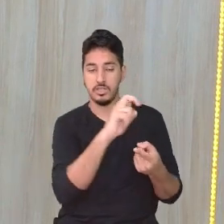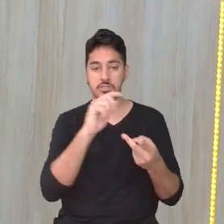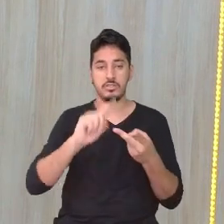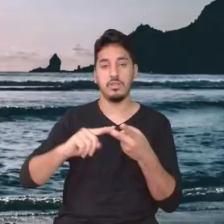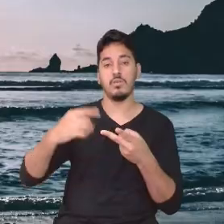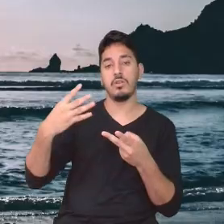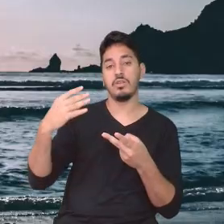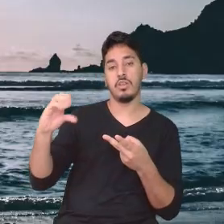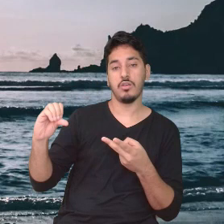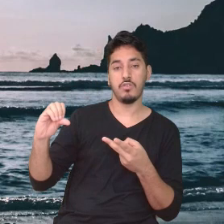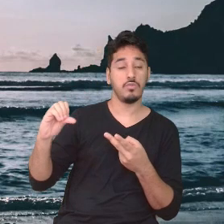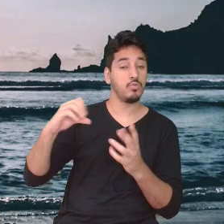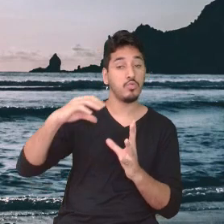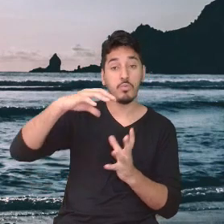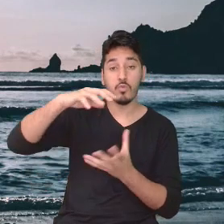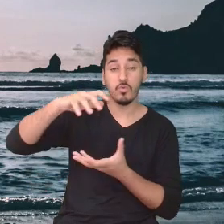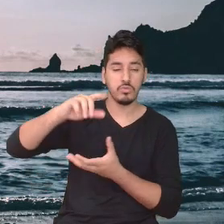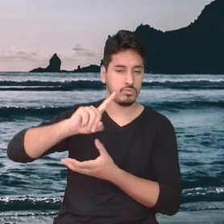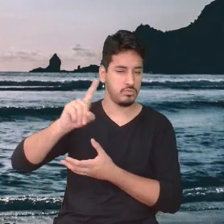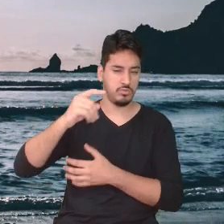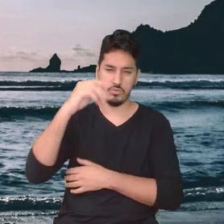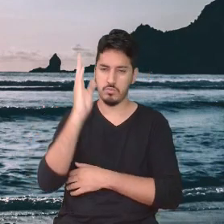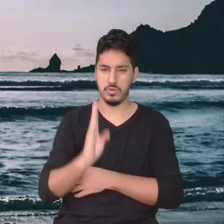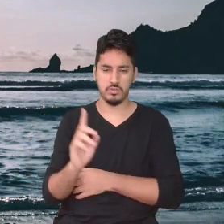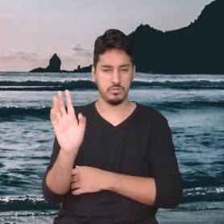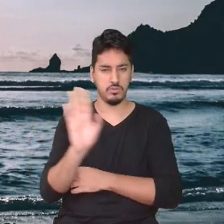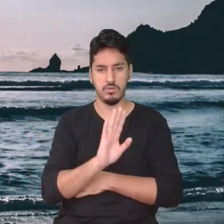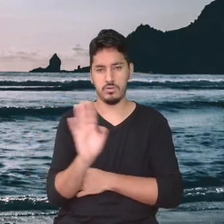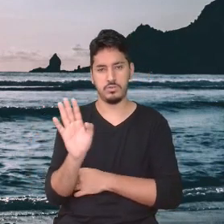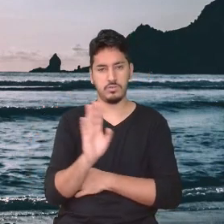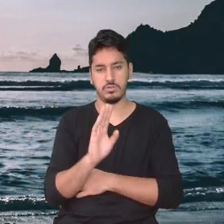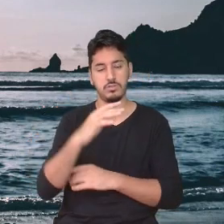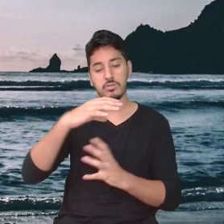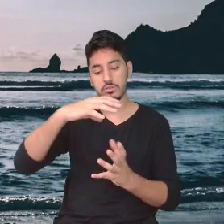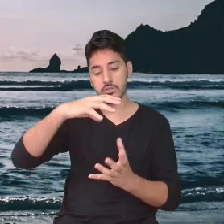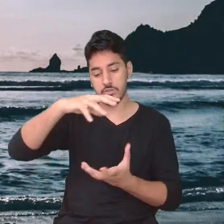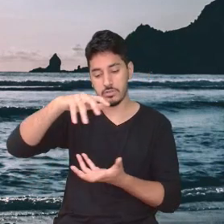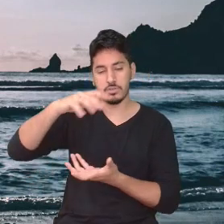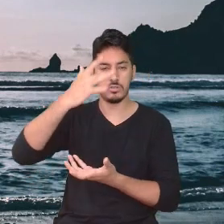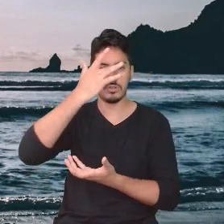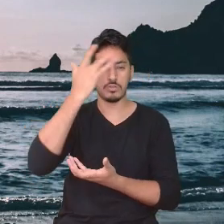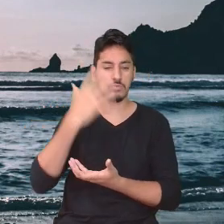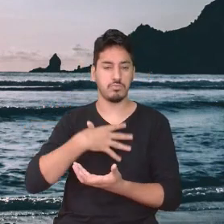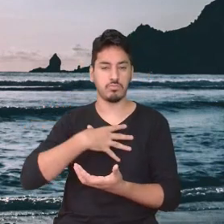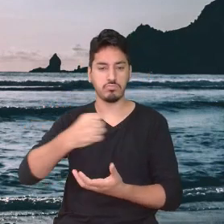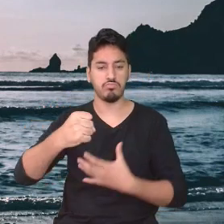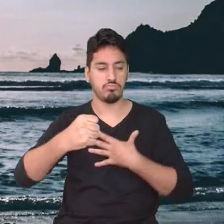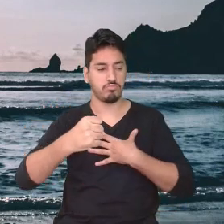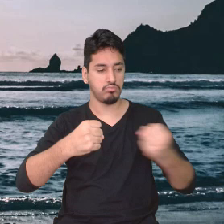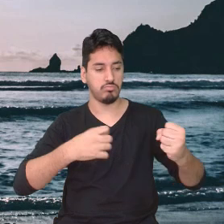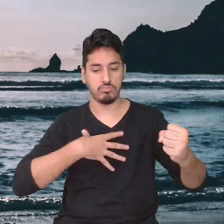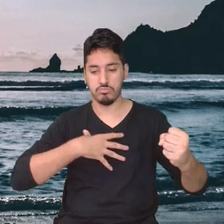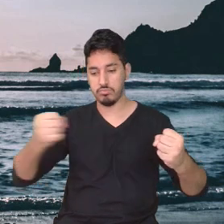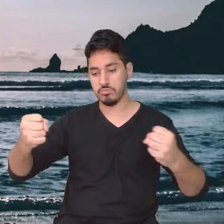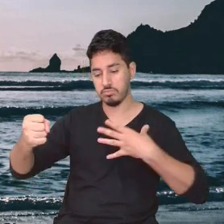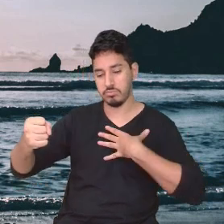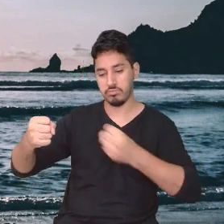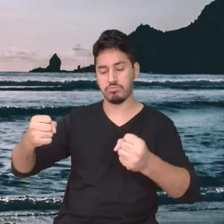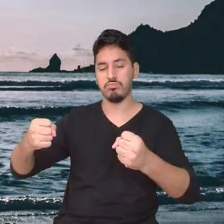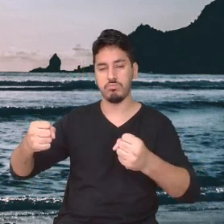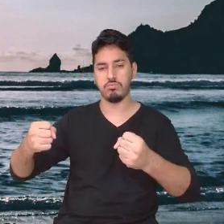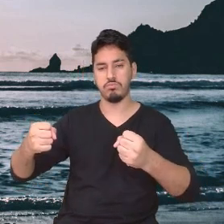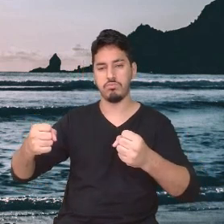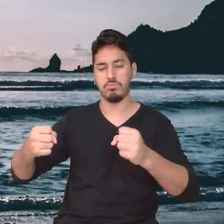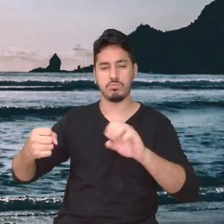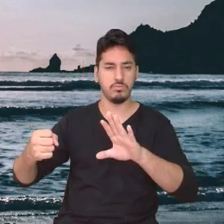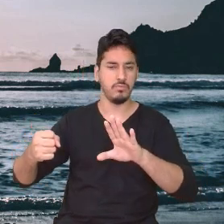mundo inteiro. Então não é só no Brasil, pessoal. No mundo inteiro, as pessoas estão se suicidando. Isso, os